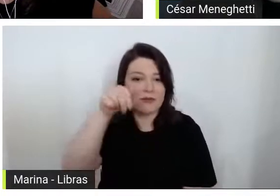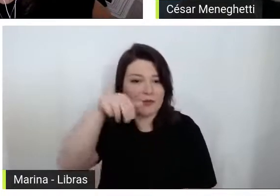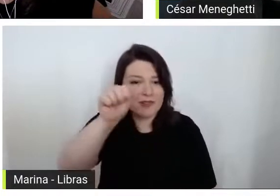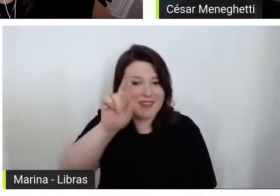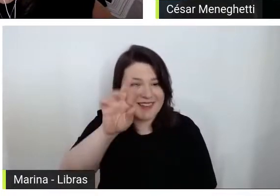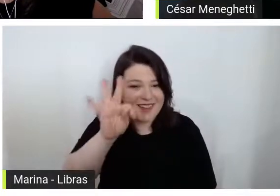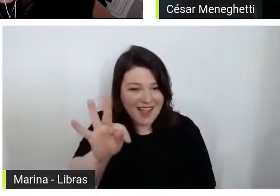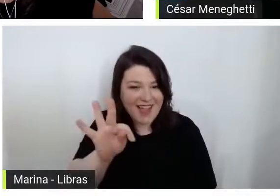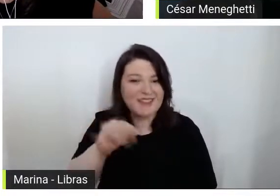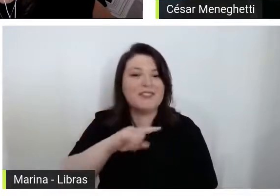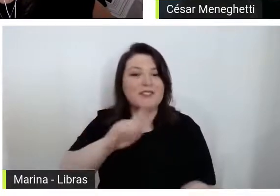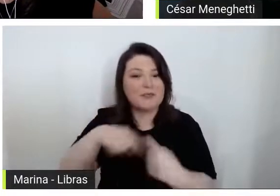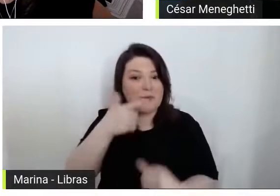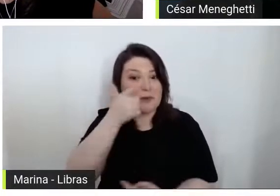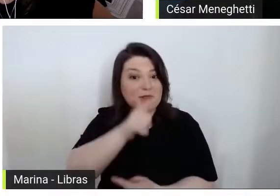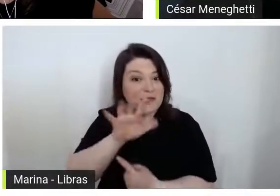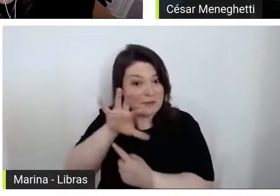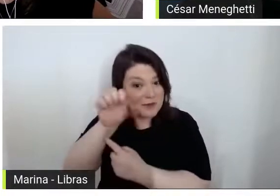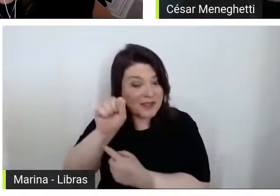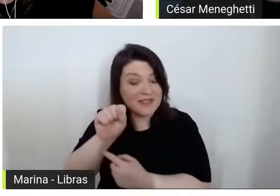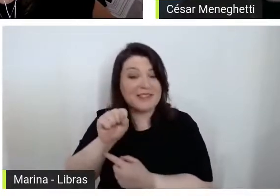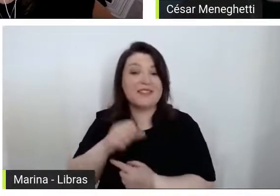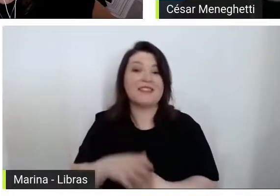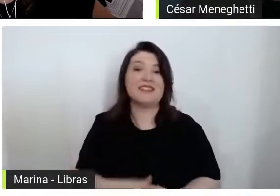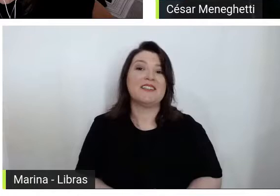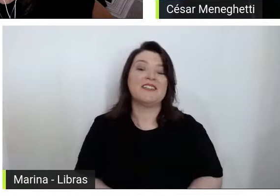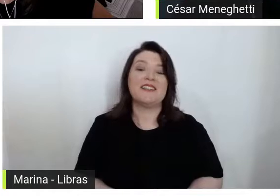e estando em 2011 no Brasil,